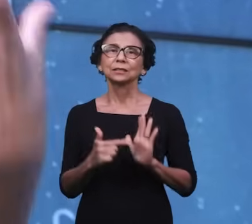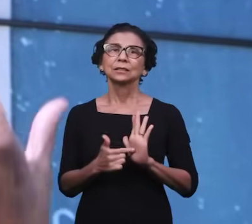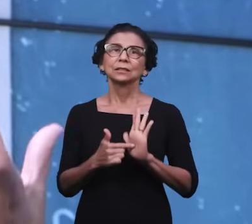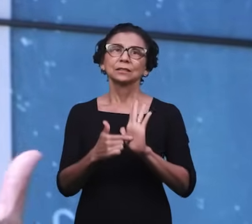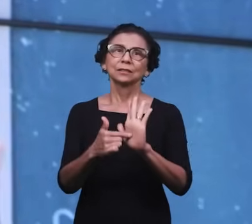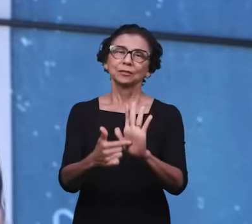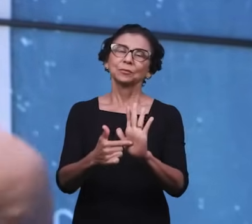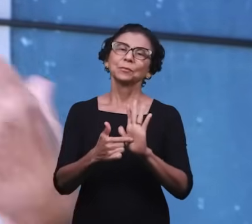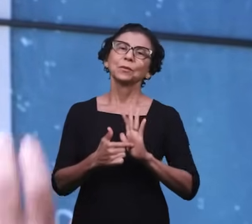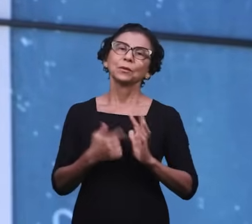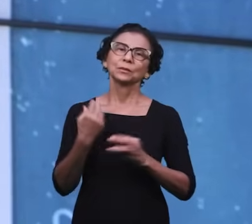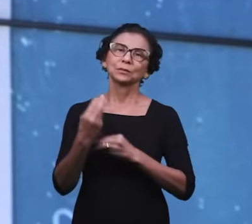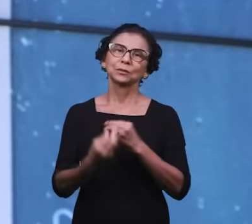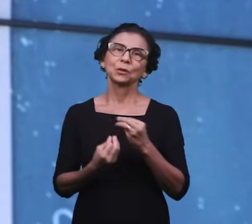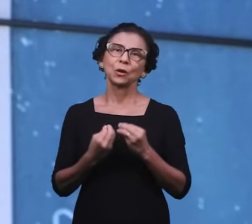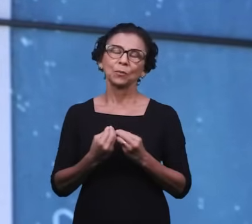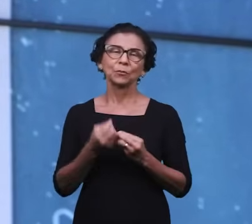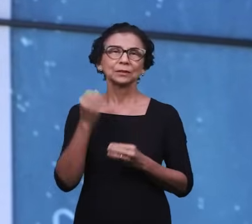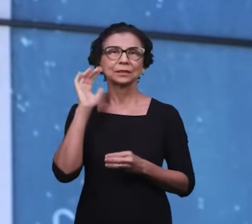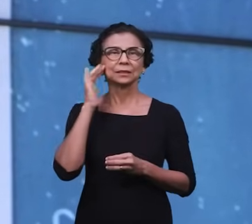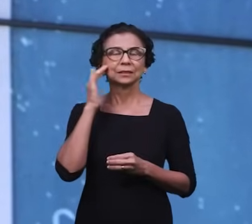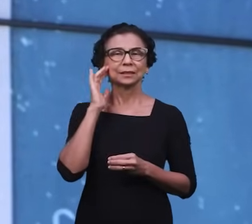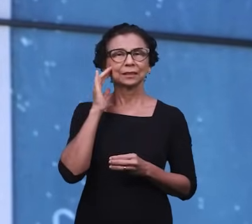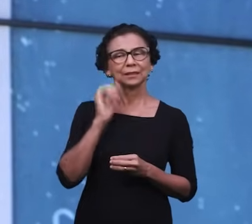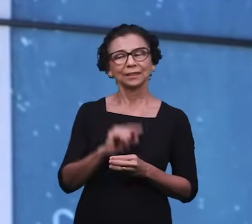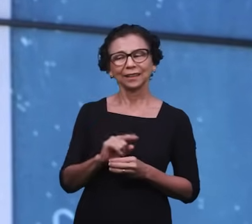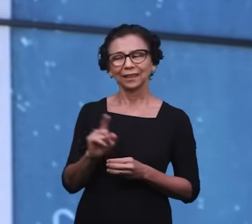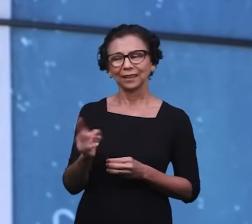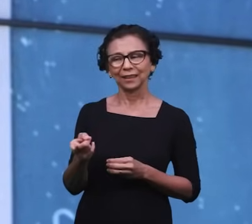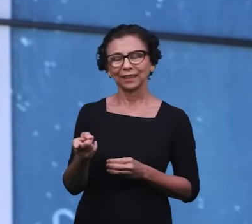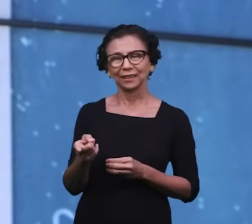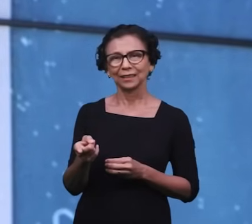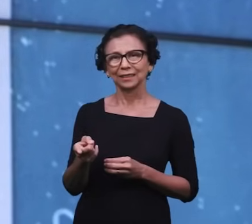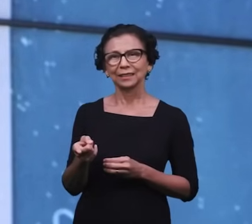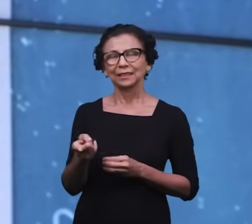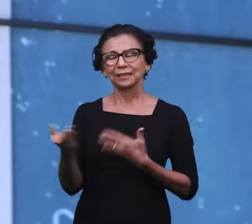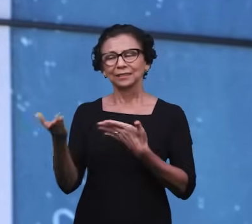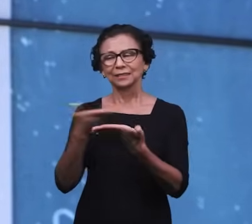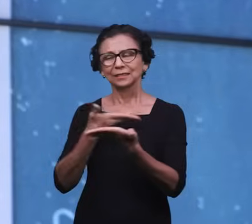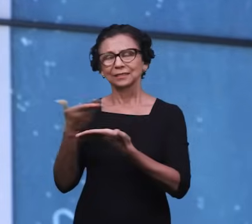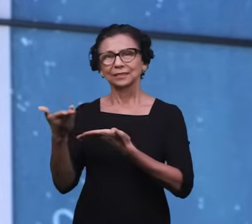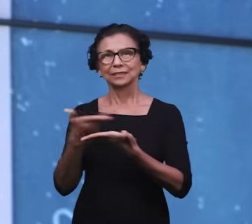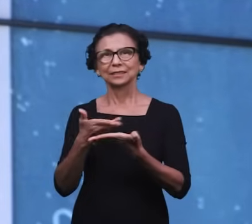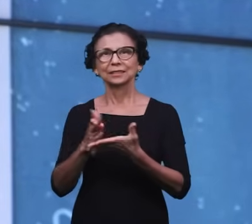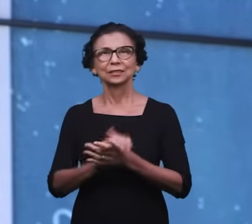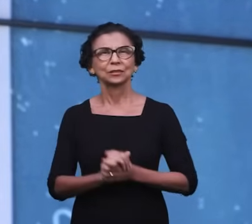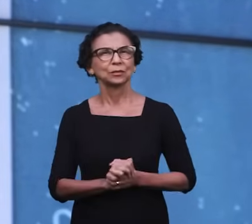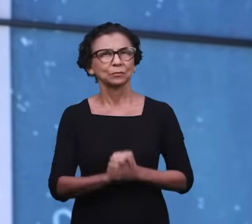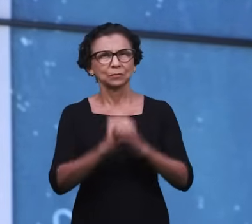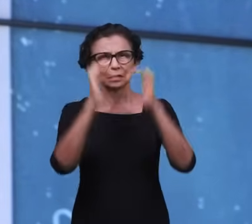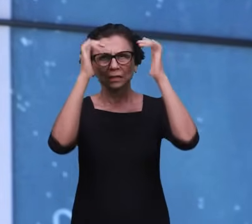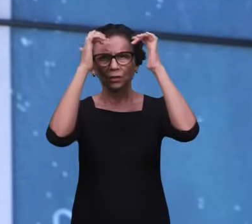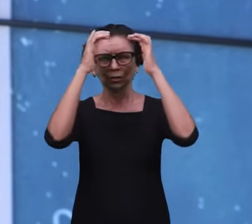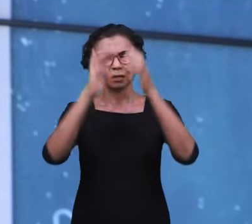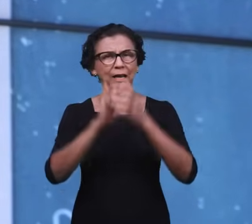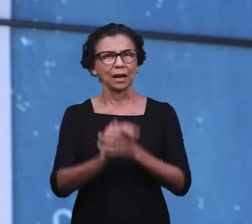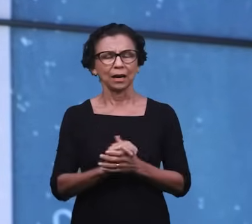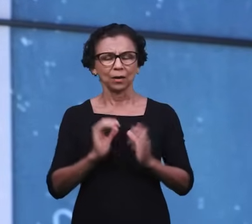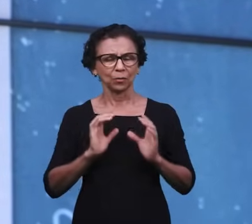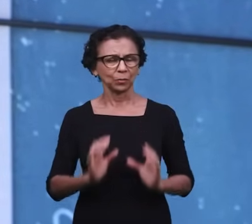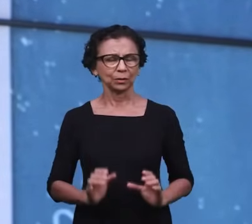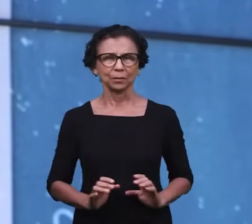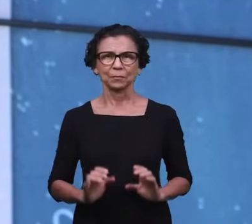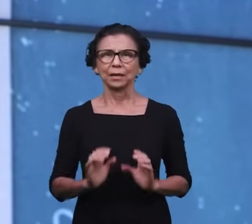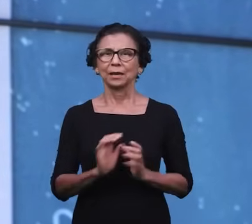a enxergar essa criança e desenvolver. Tanto sensorial, motor, cognitivo, comportamento.